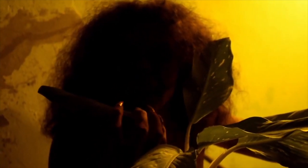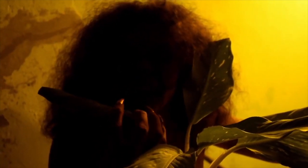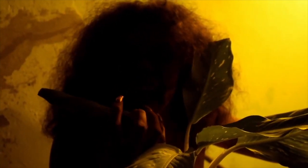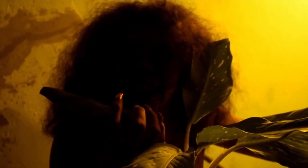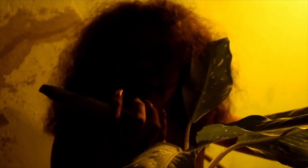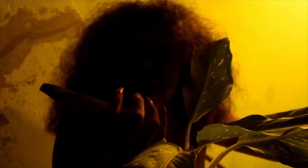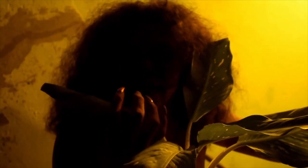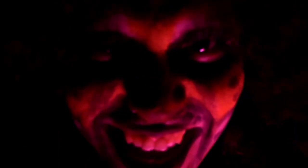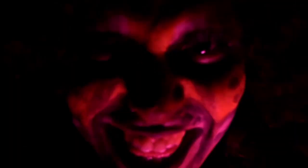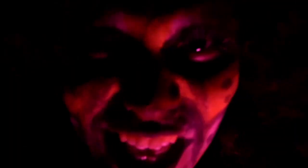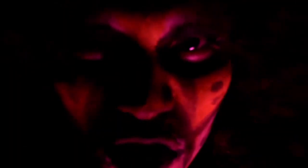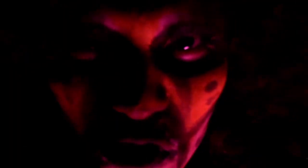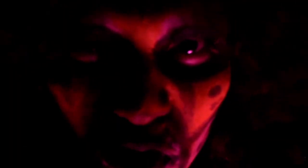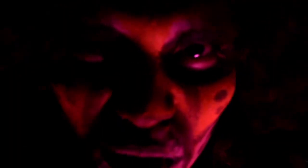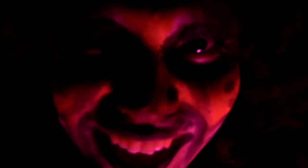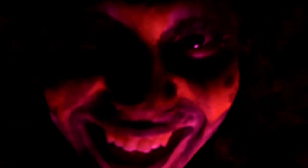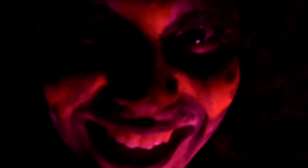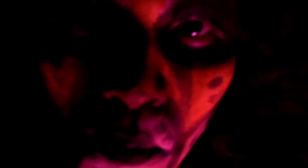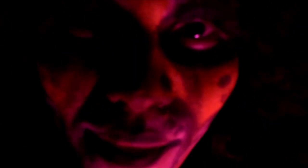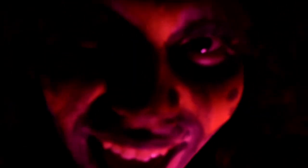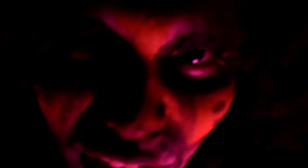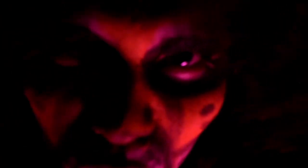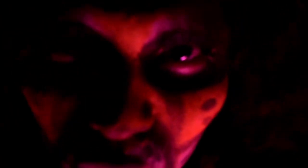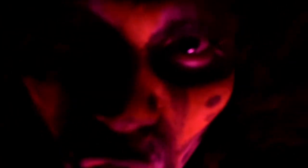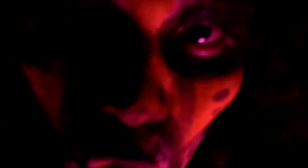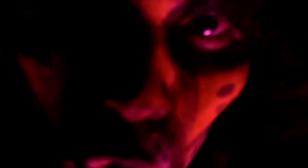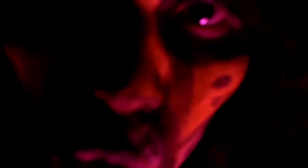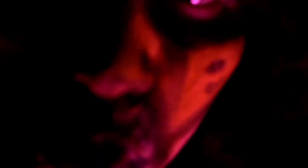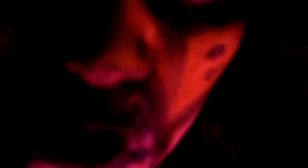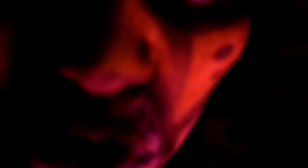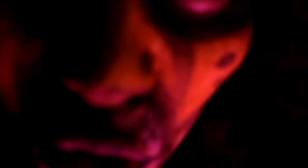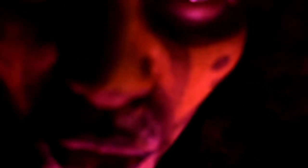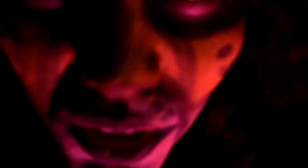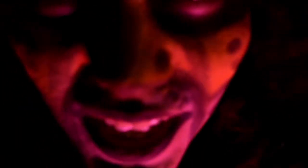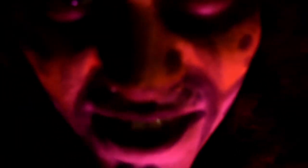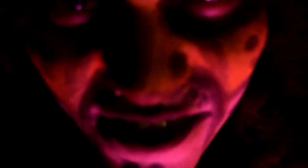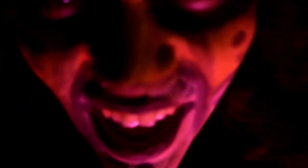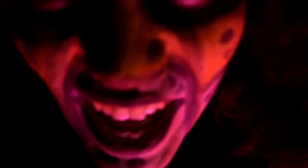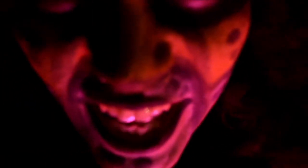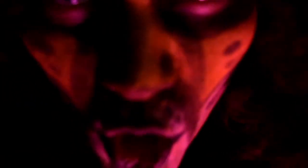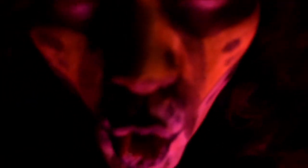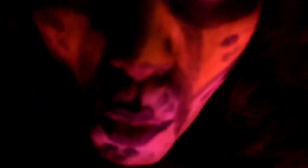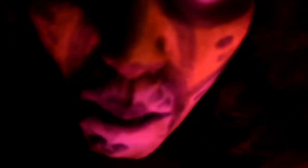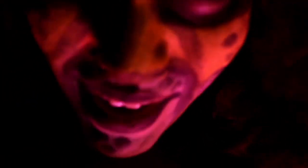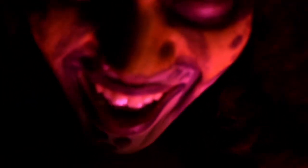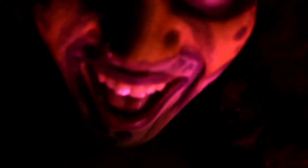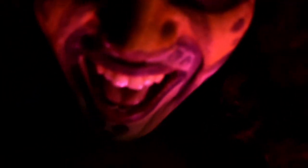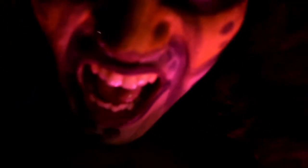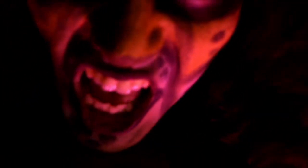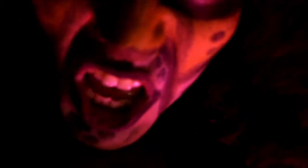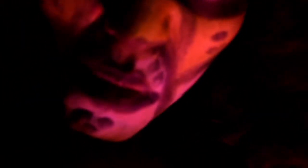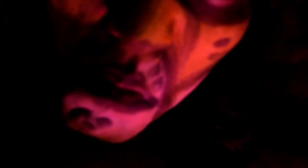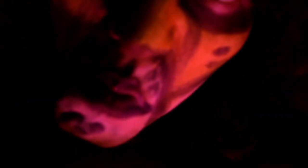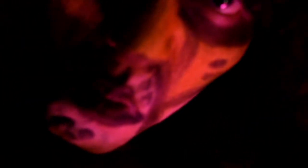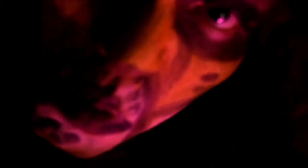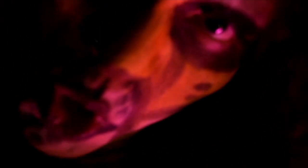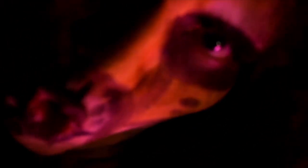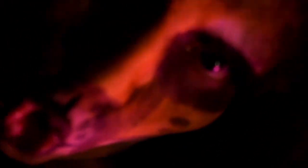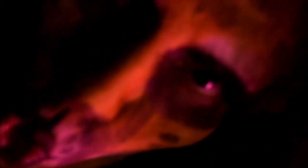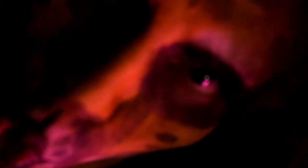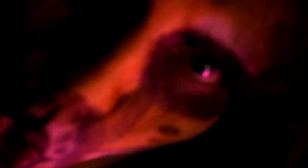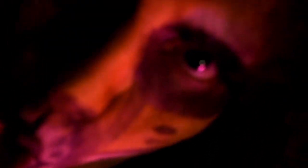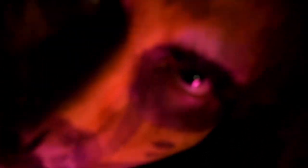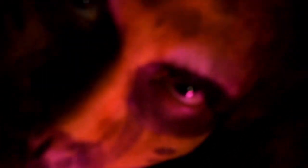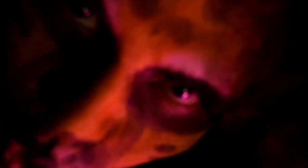nem doença. Nenhum império do mundo vai comprar